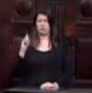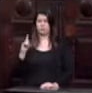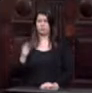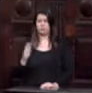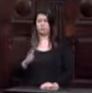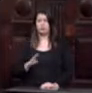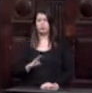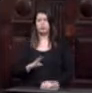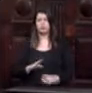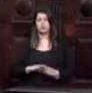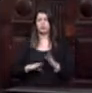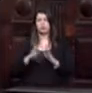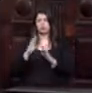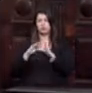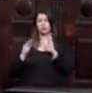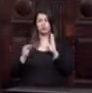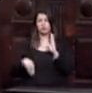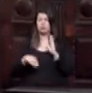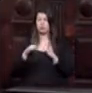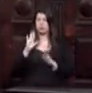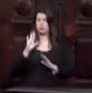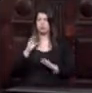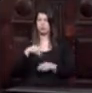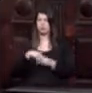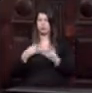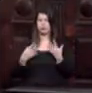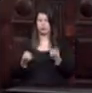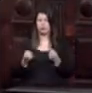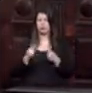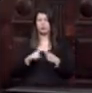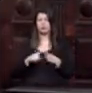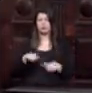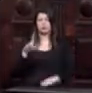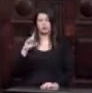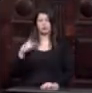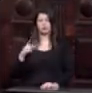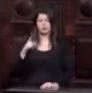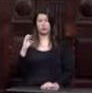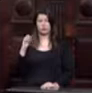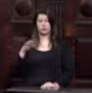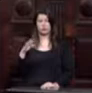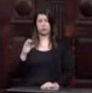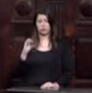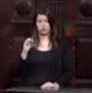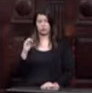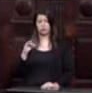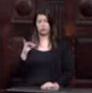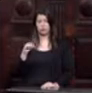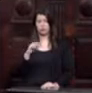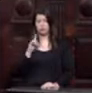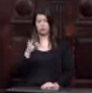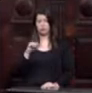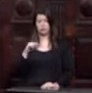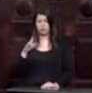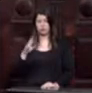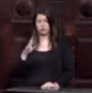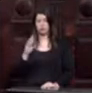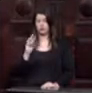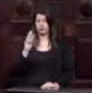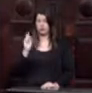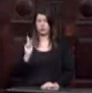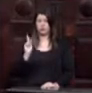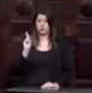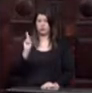que aprovam nessa comissão, rejeitada, com voto favorável dos deputados Luiz Paulo, Conte Bittencourt, Osório, Zaqueu,